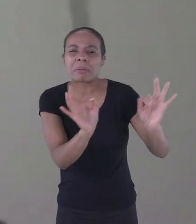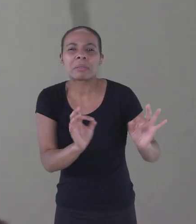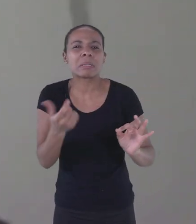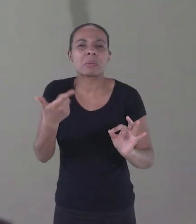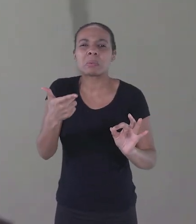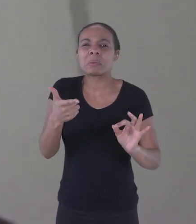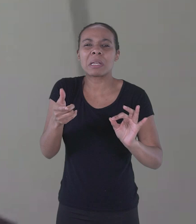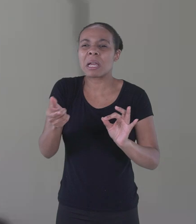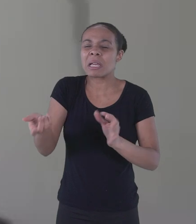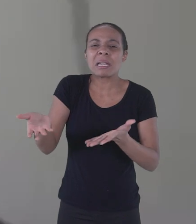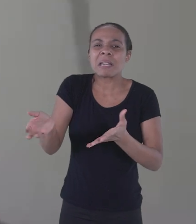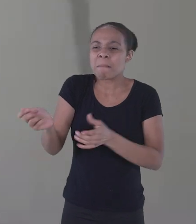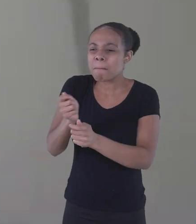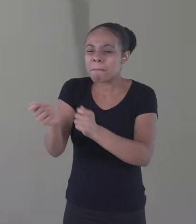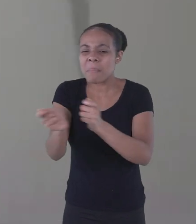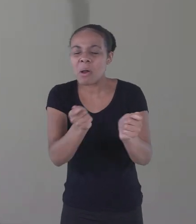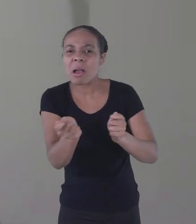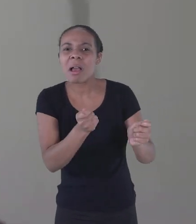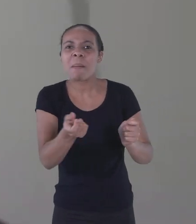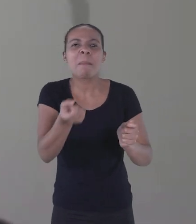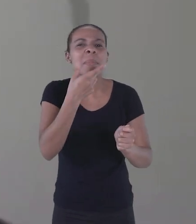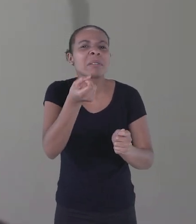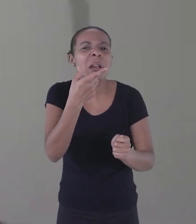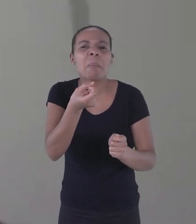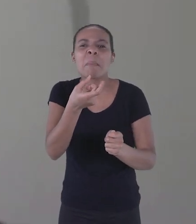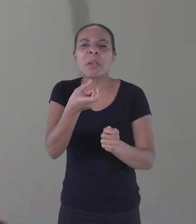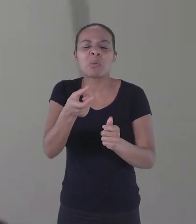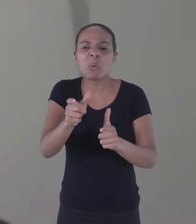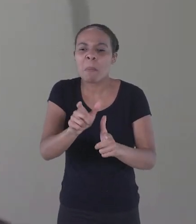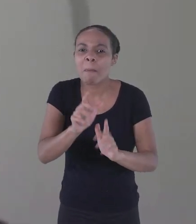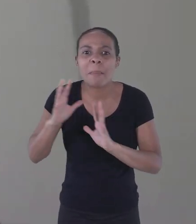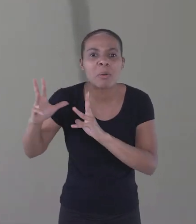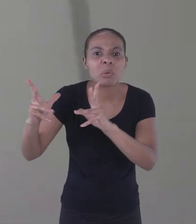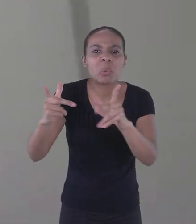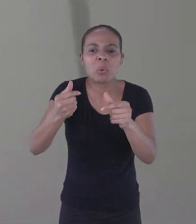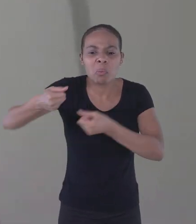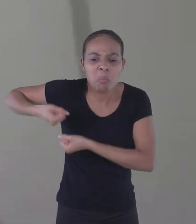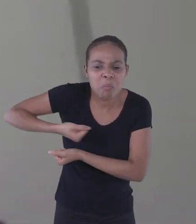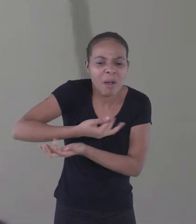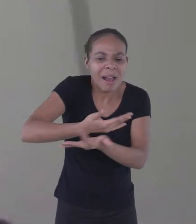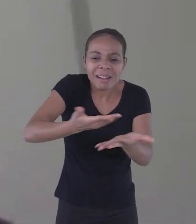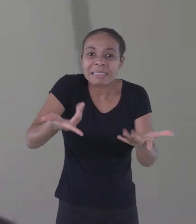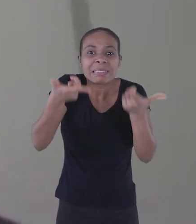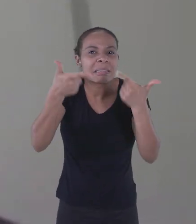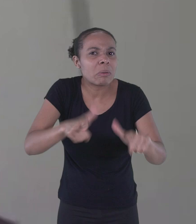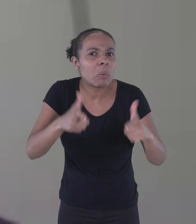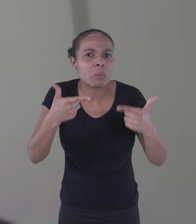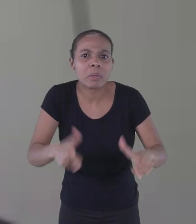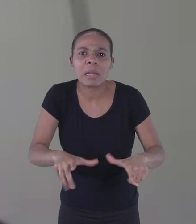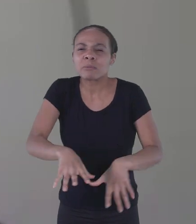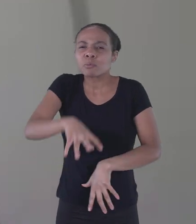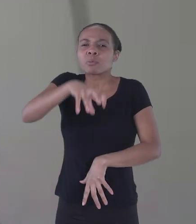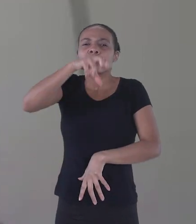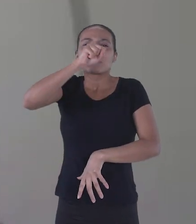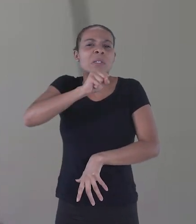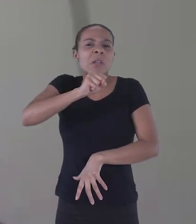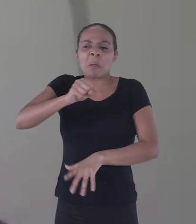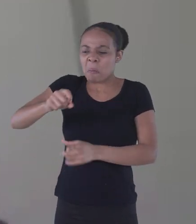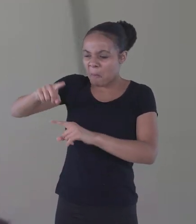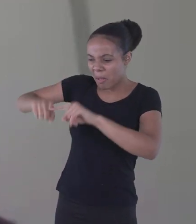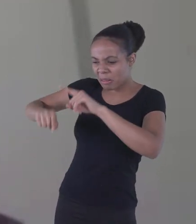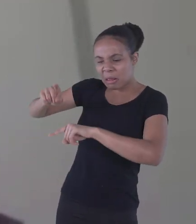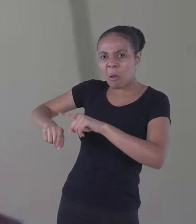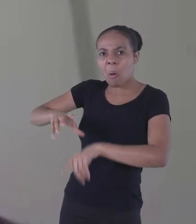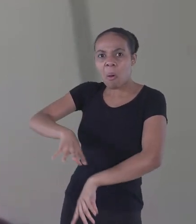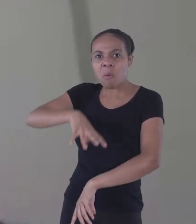há medicamentos suficientes, não há insumos como oxigênio, não há sistema hospitalar. Não